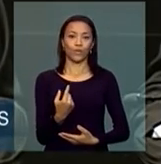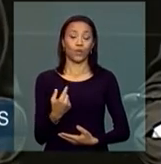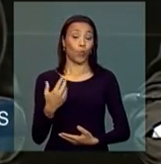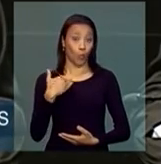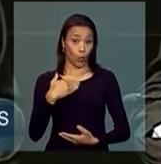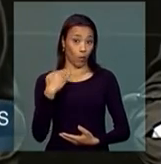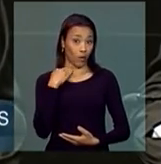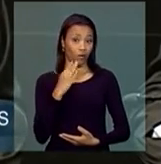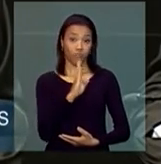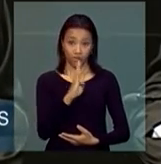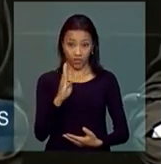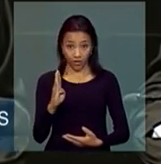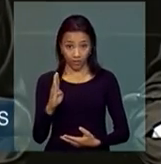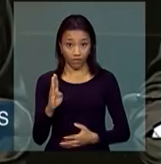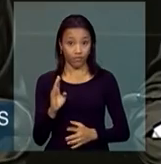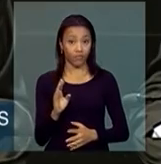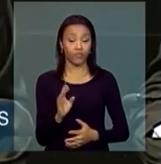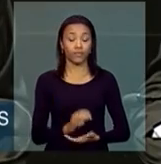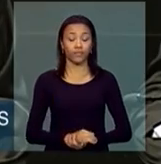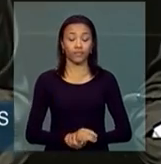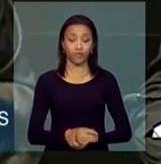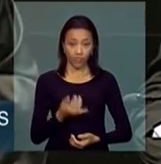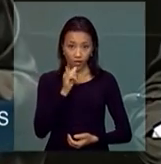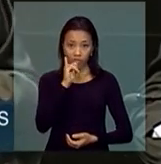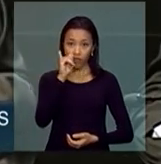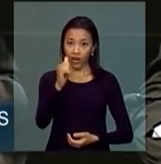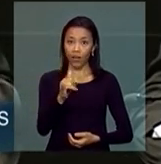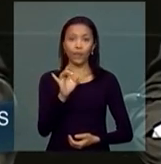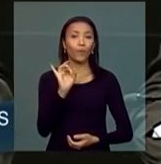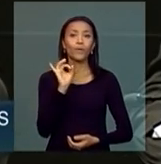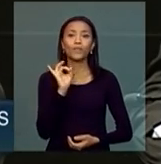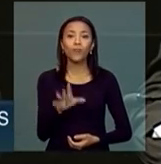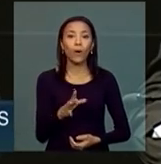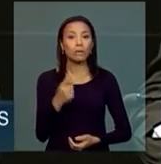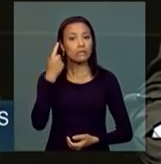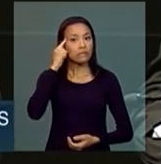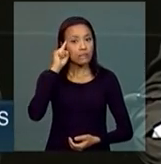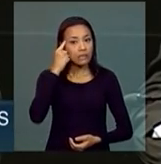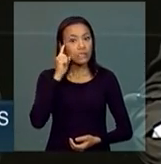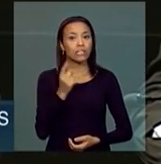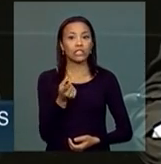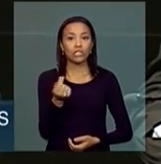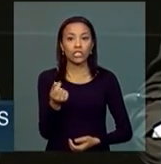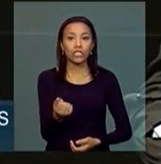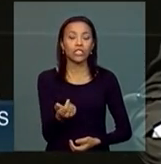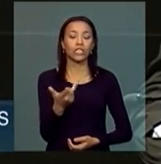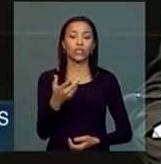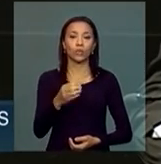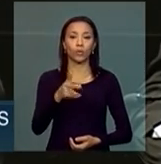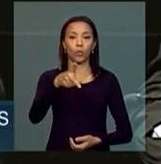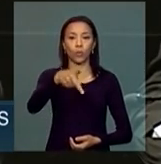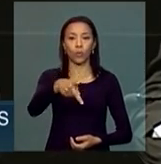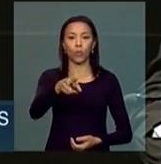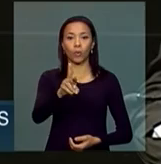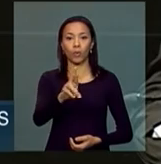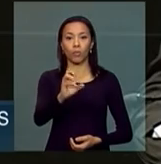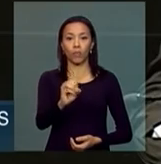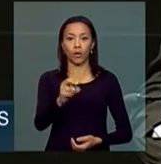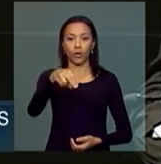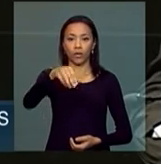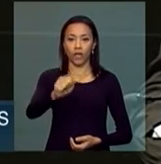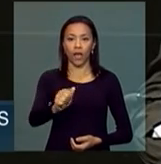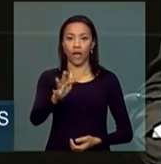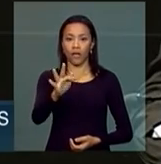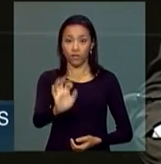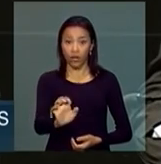doutor Osmar, não é um operador do crédito do Pronaf o mais importante. Ele também é isso, mas